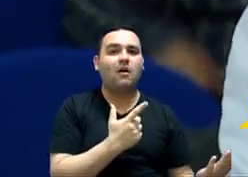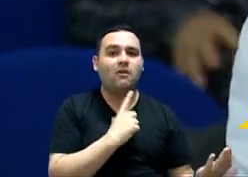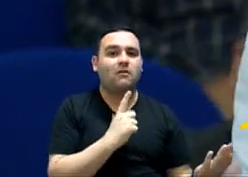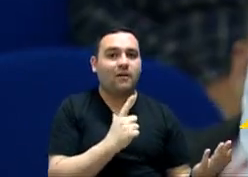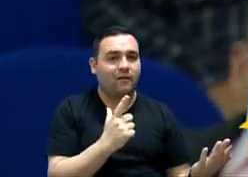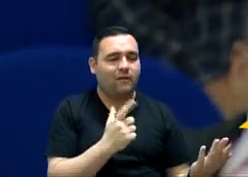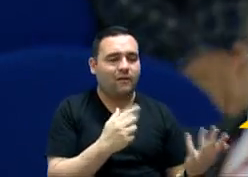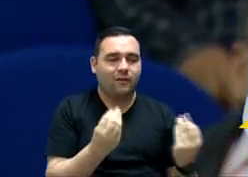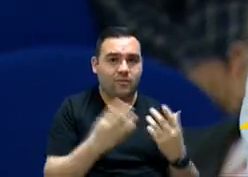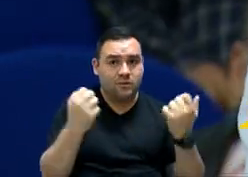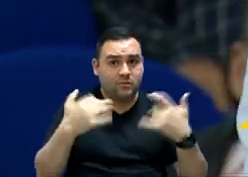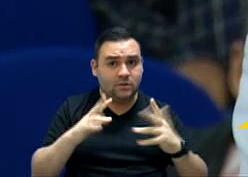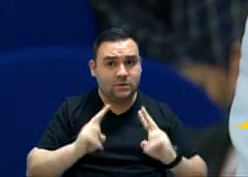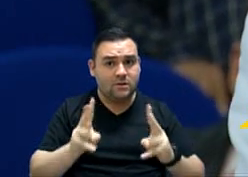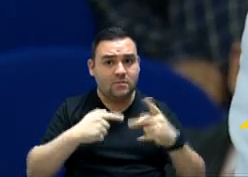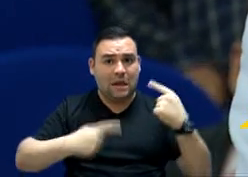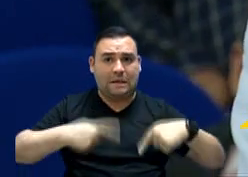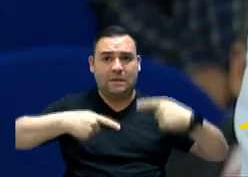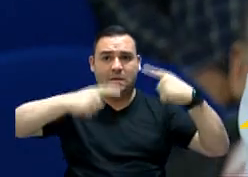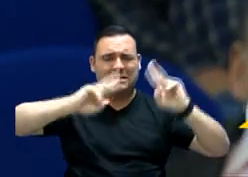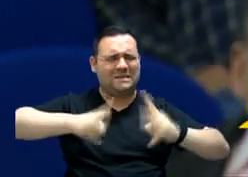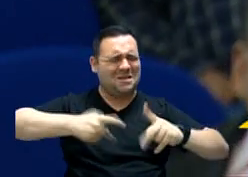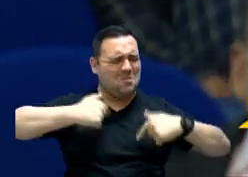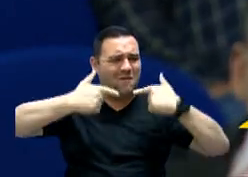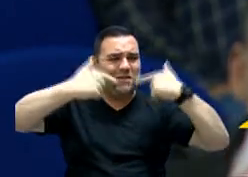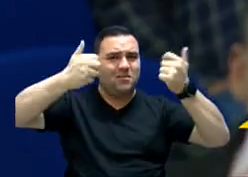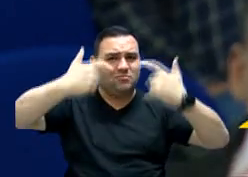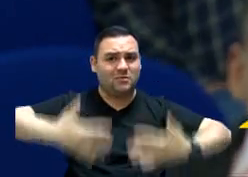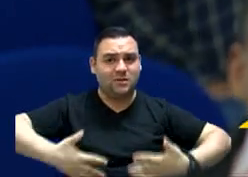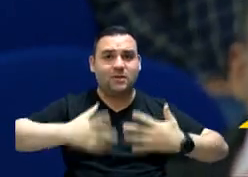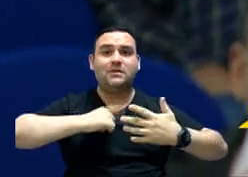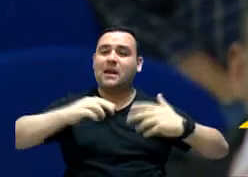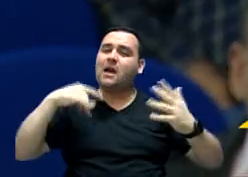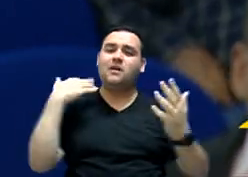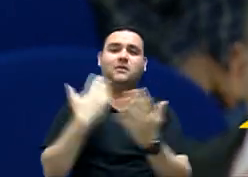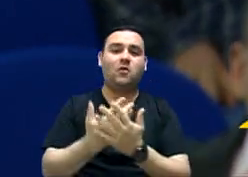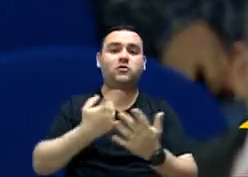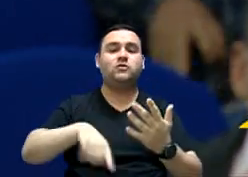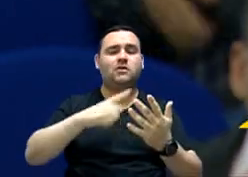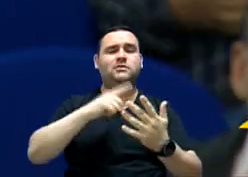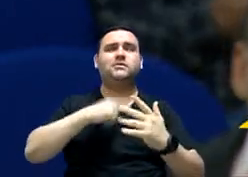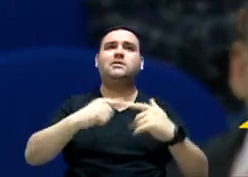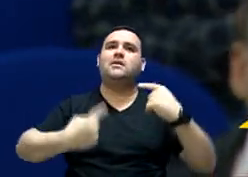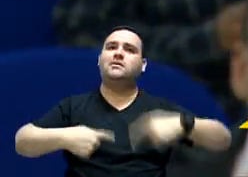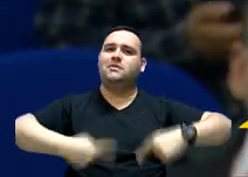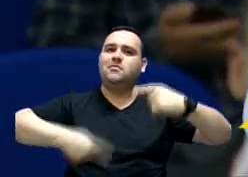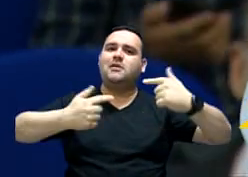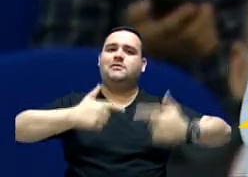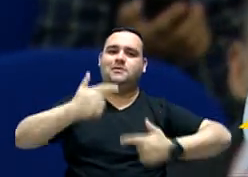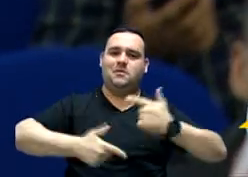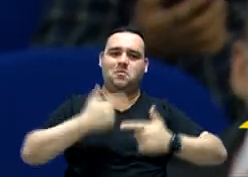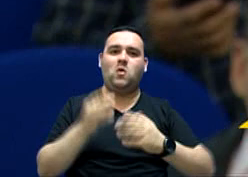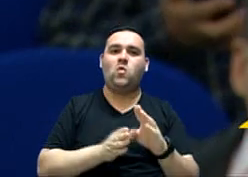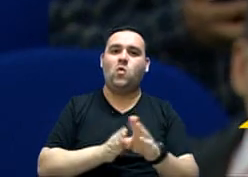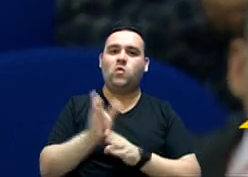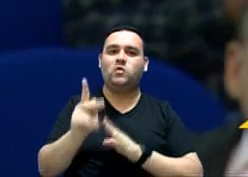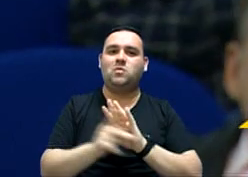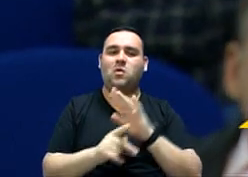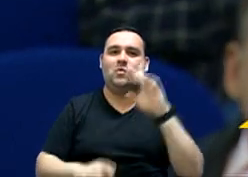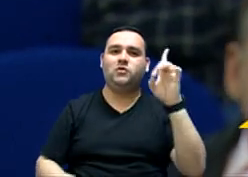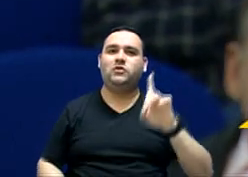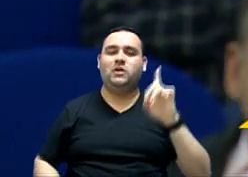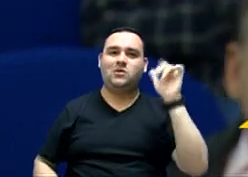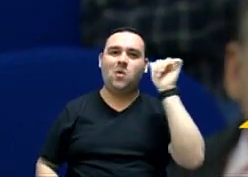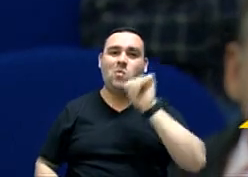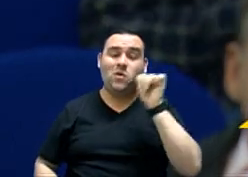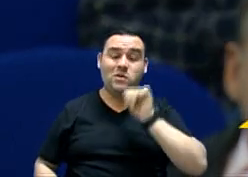Sempre esclareci nos debates todos que eu pude participar, e até hoje a gente participa, nos trabalhos do Conselho Municipal dos Direitos da